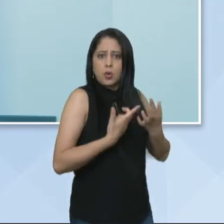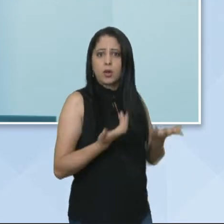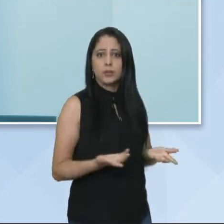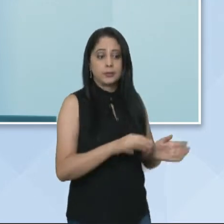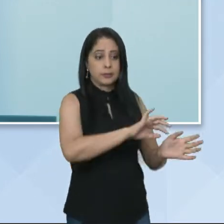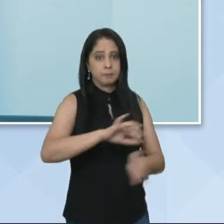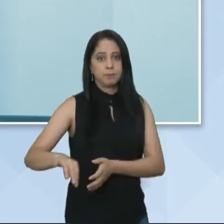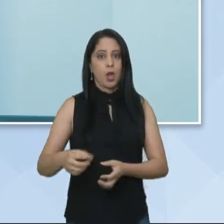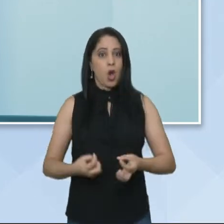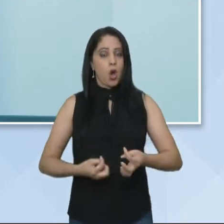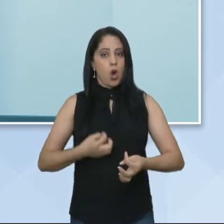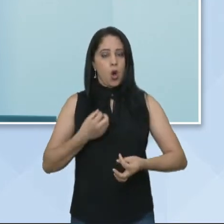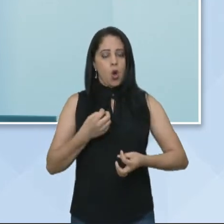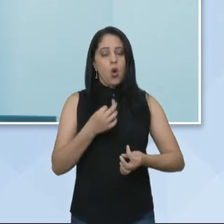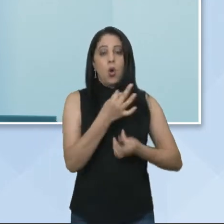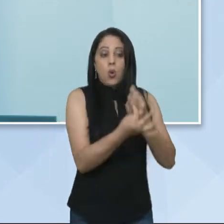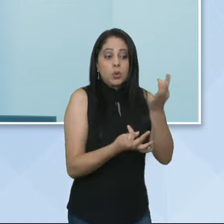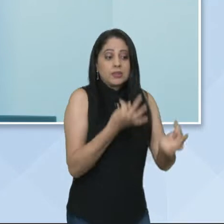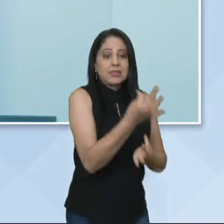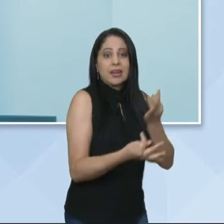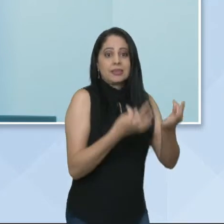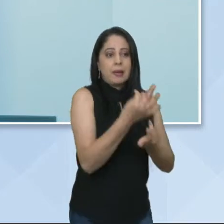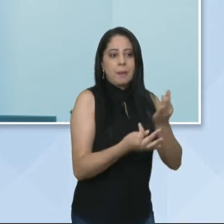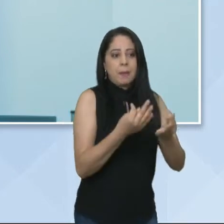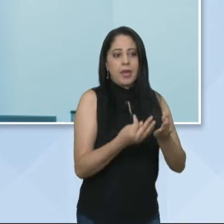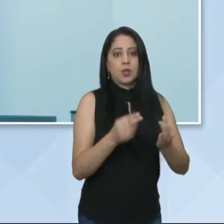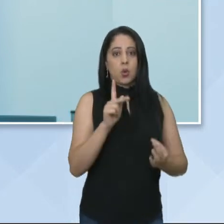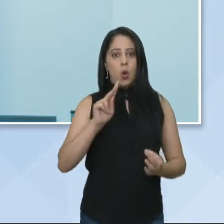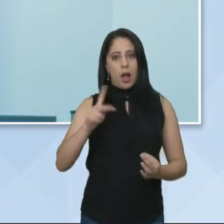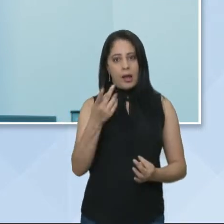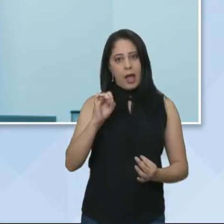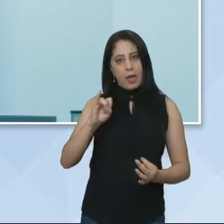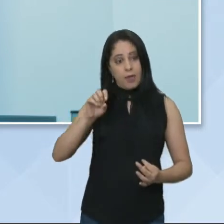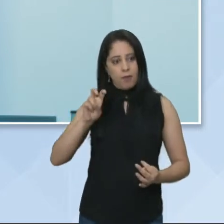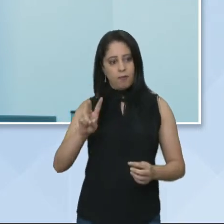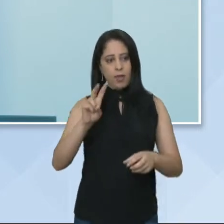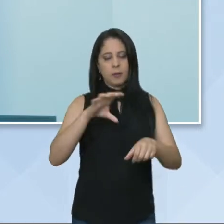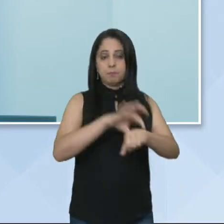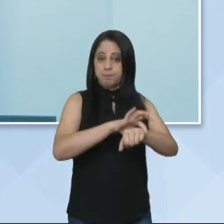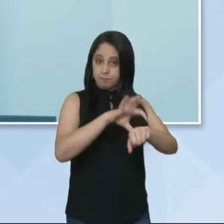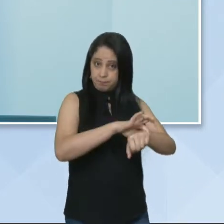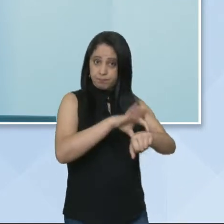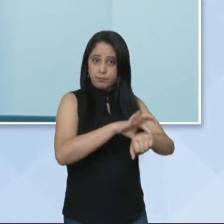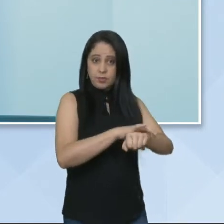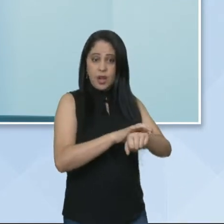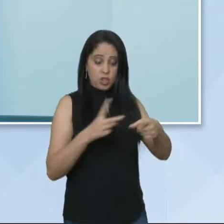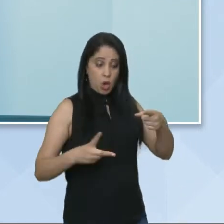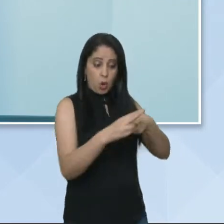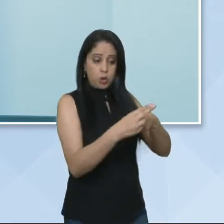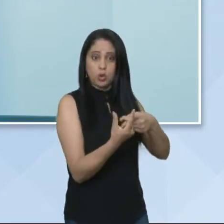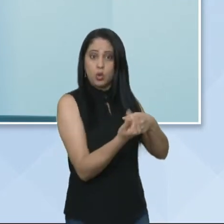tratamento da AIDS, tirou-se 408 milhões do tratamento de AIDS. Próximo.